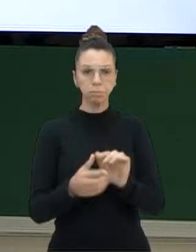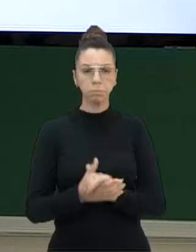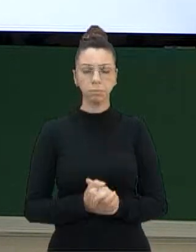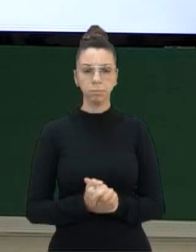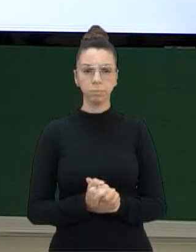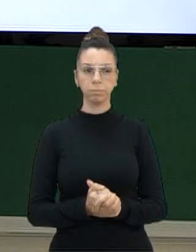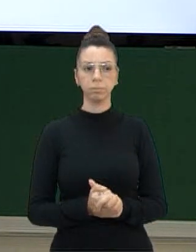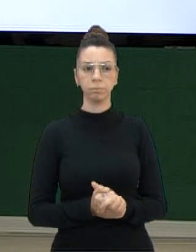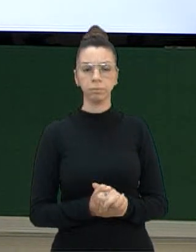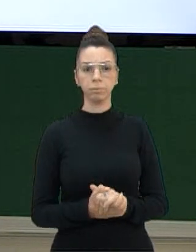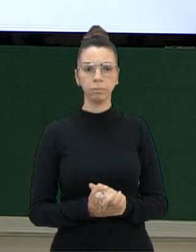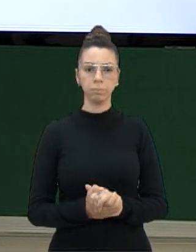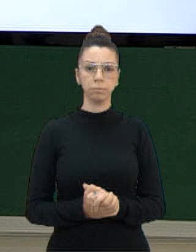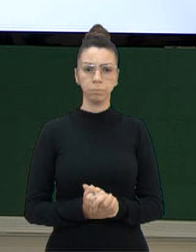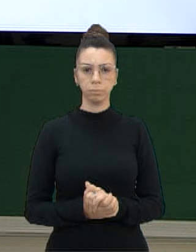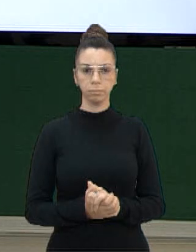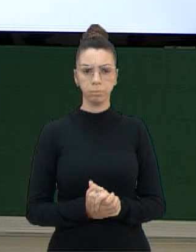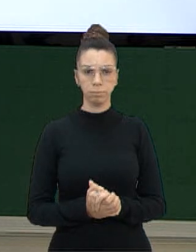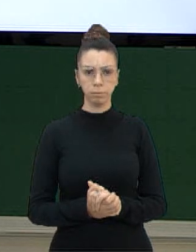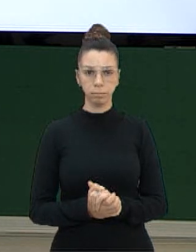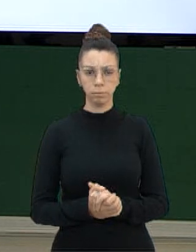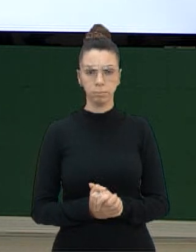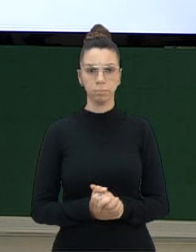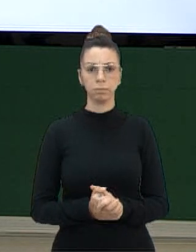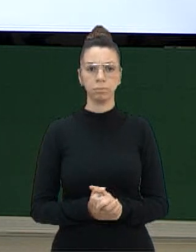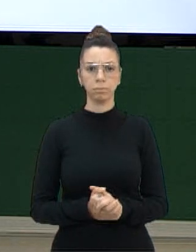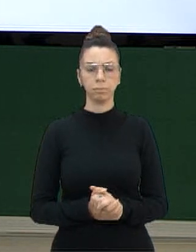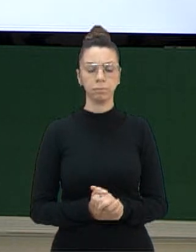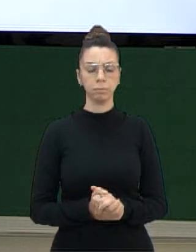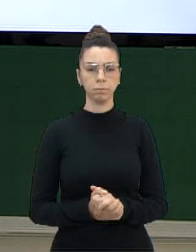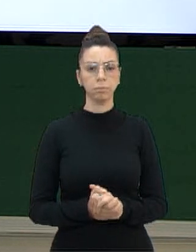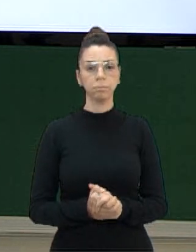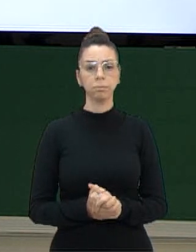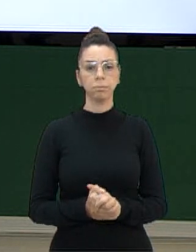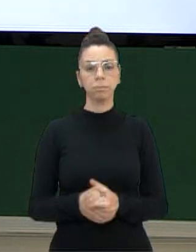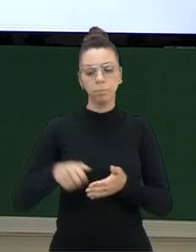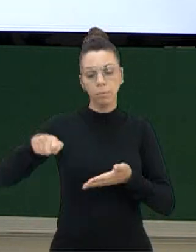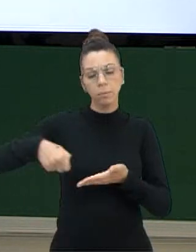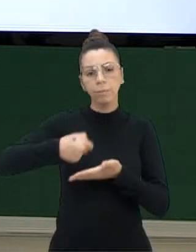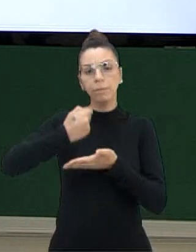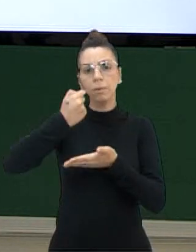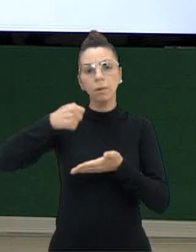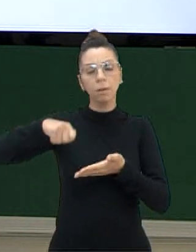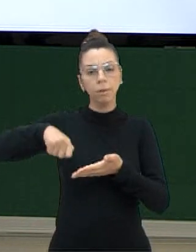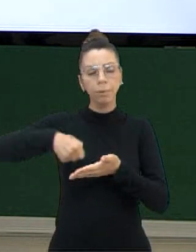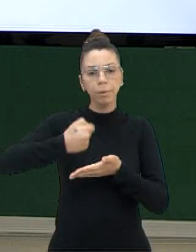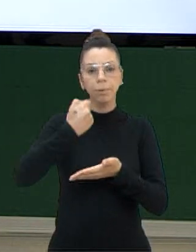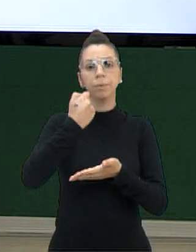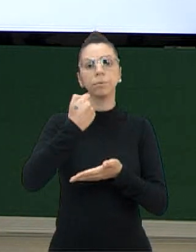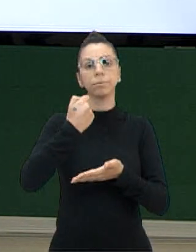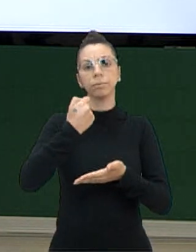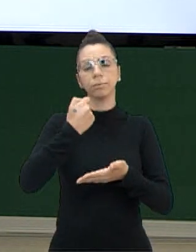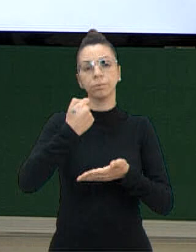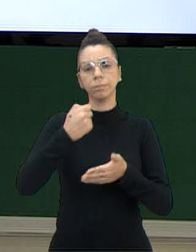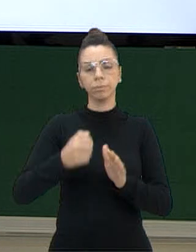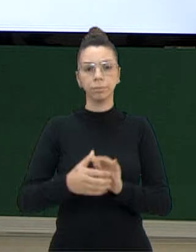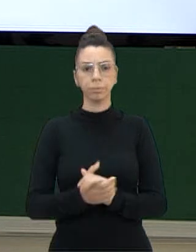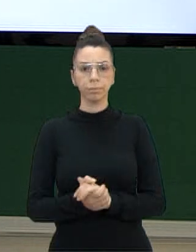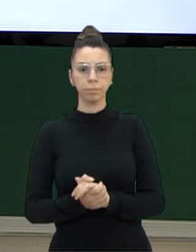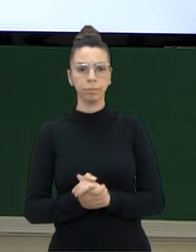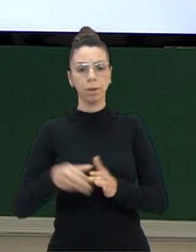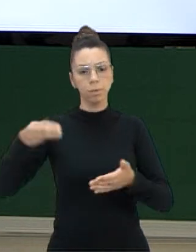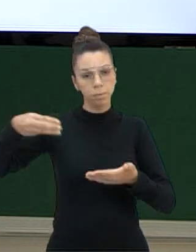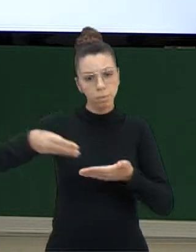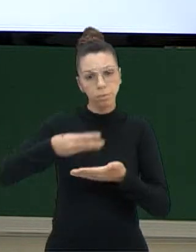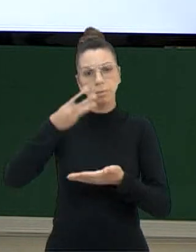¿sí? Los cubiertos, cubiertos, os talheres, la cuchara, el cuchillo, el